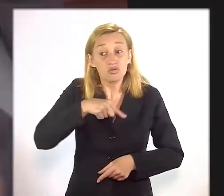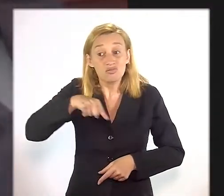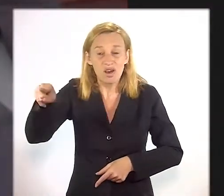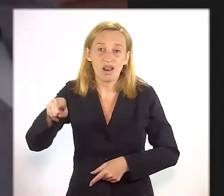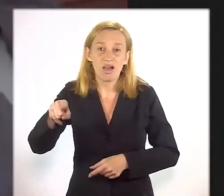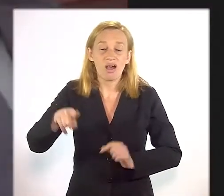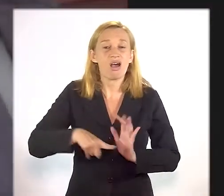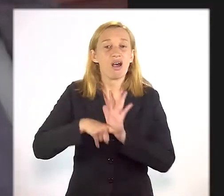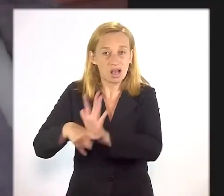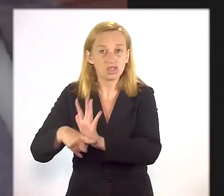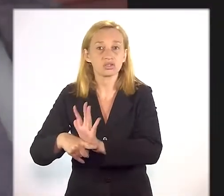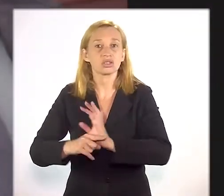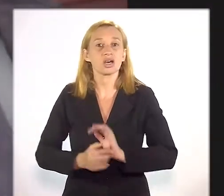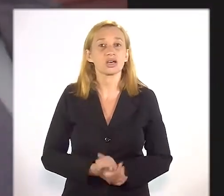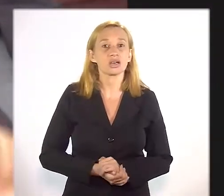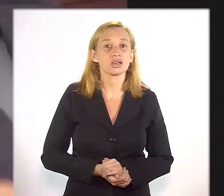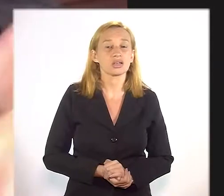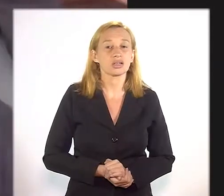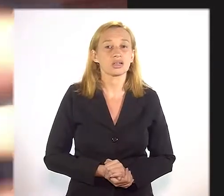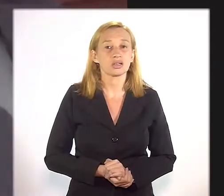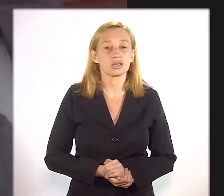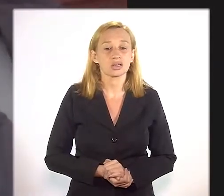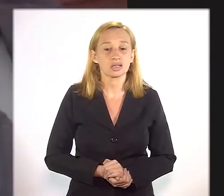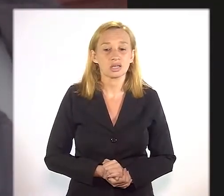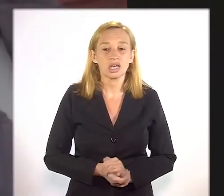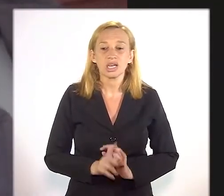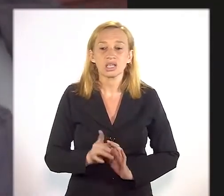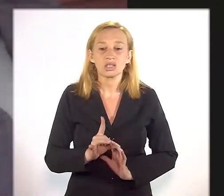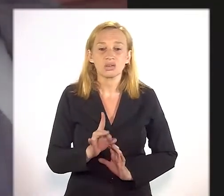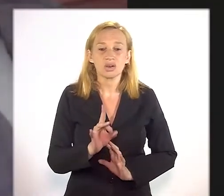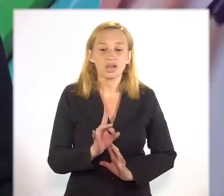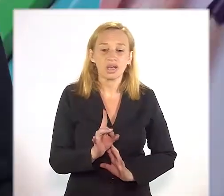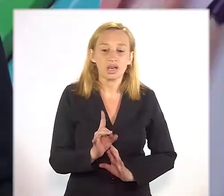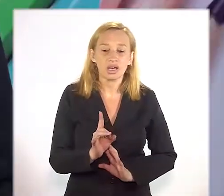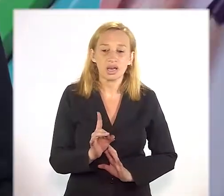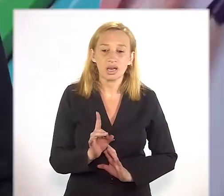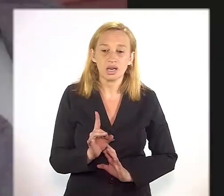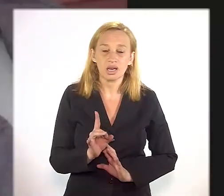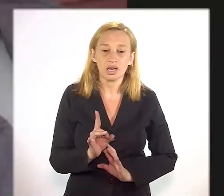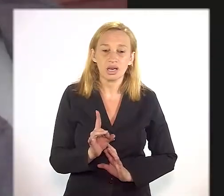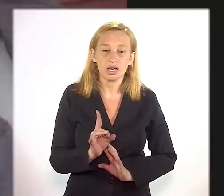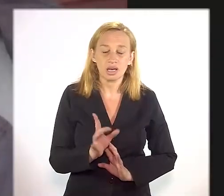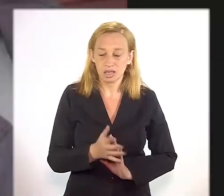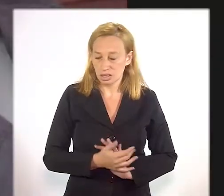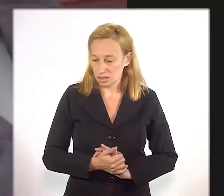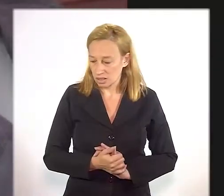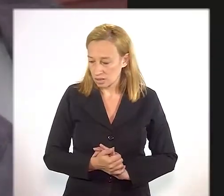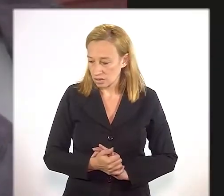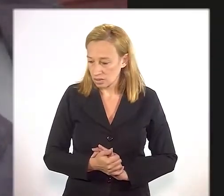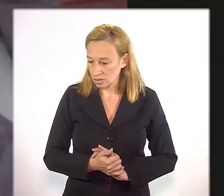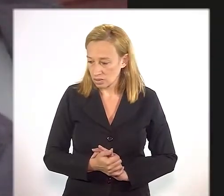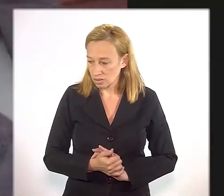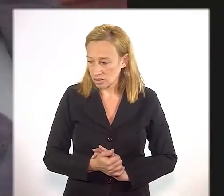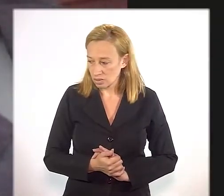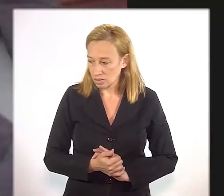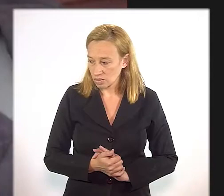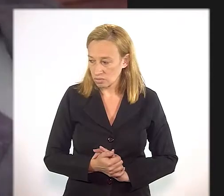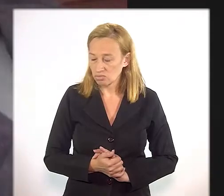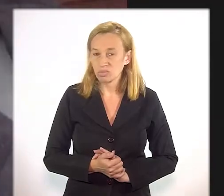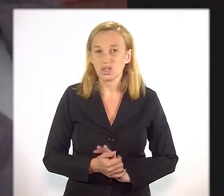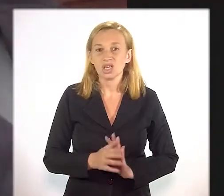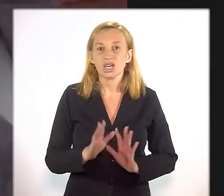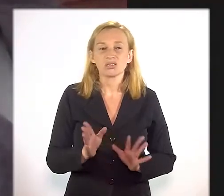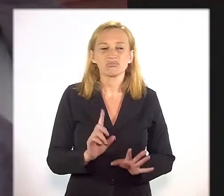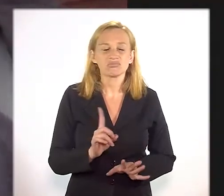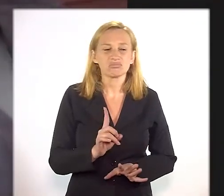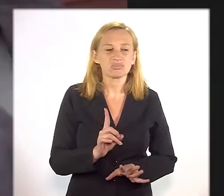vai lá. E o presencial e o remoto completam-se. Não é essa coisa que está para aí do ensino híbrido, que é uma porcaria, desculpa falar a palavra, não serve